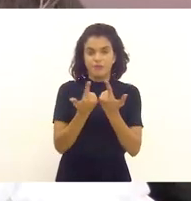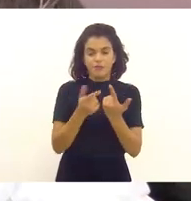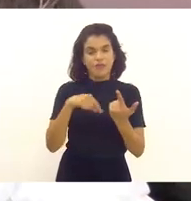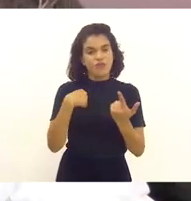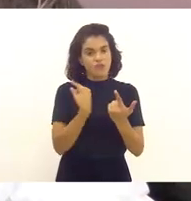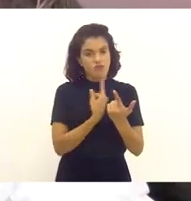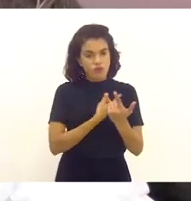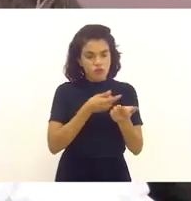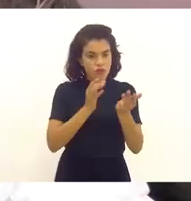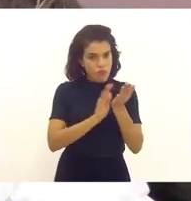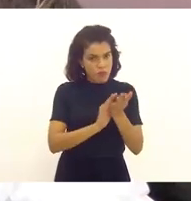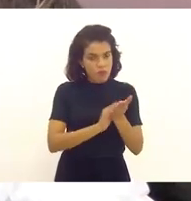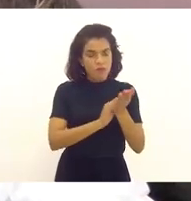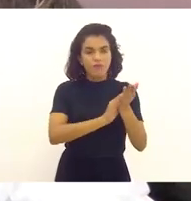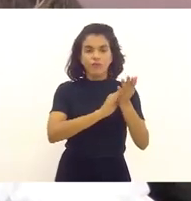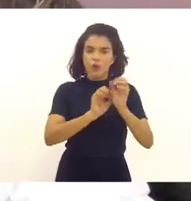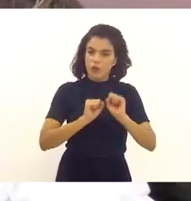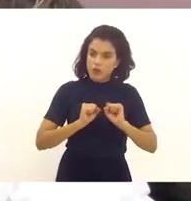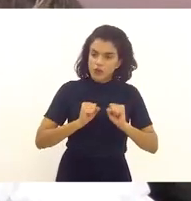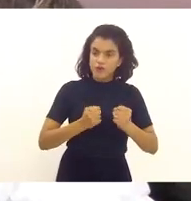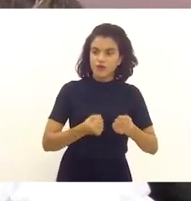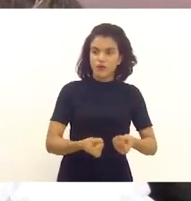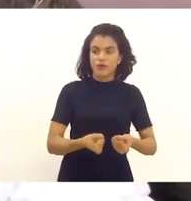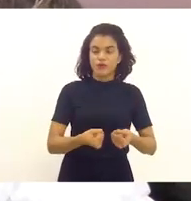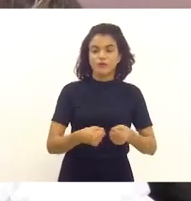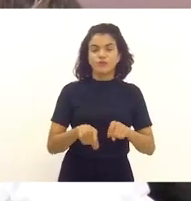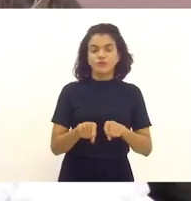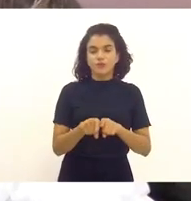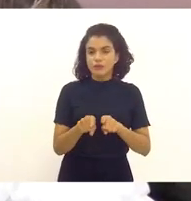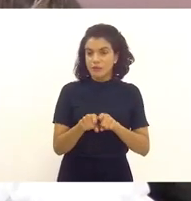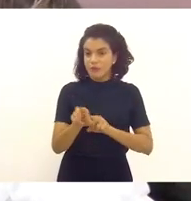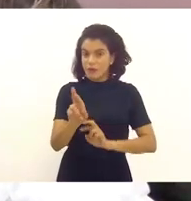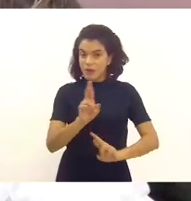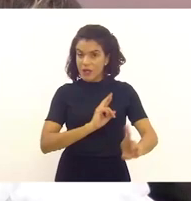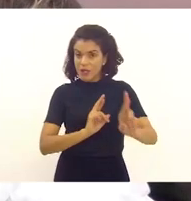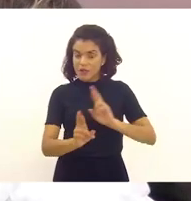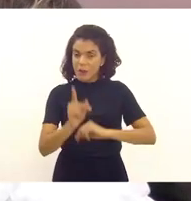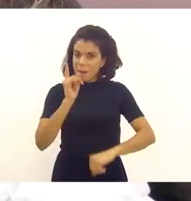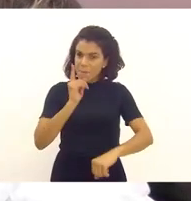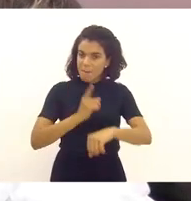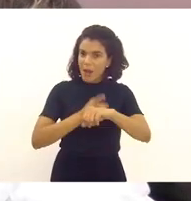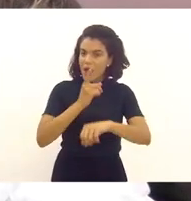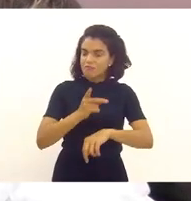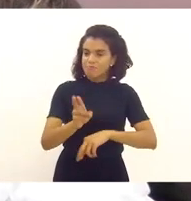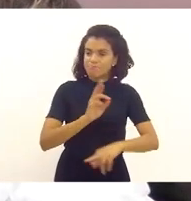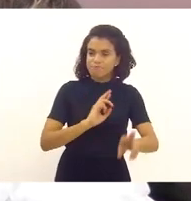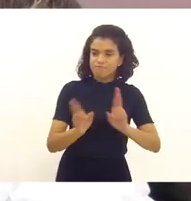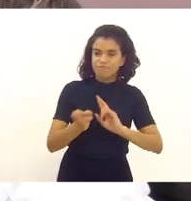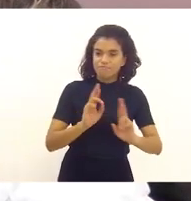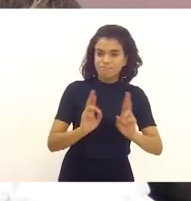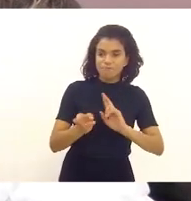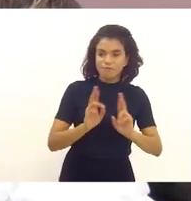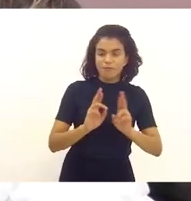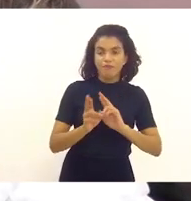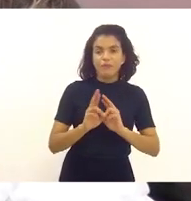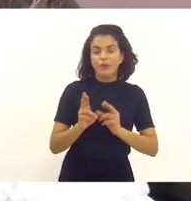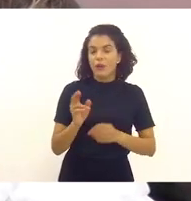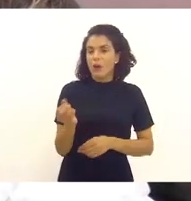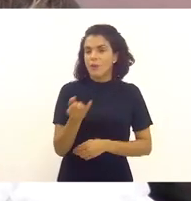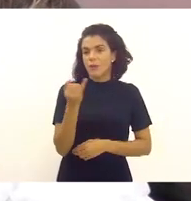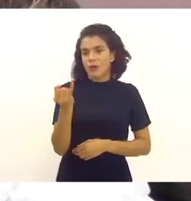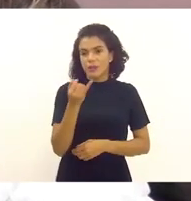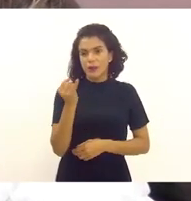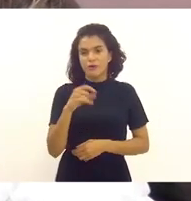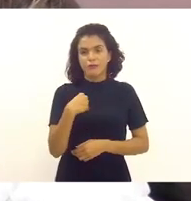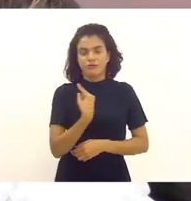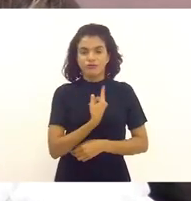o esforço da senhora inclusive nas respostas imediatas que a senhora sempre nos dá então é super importante